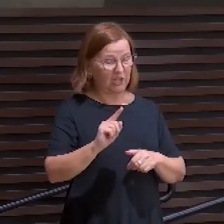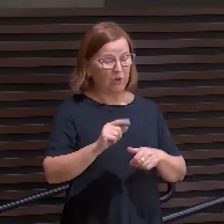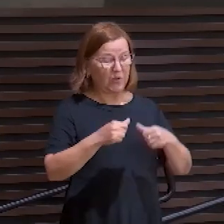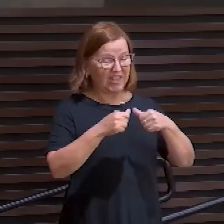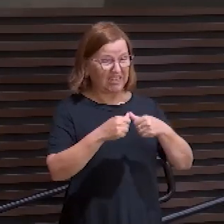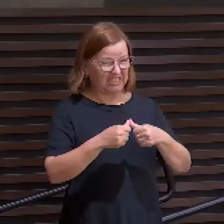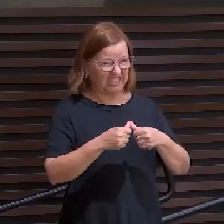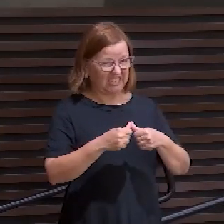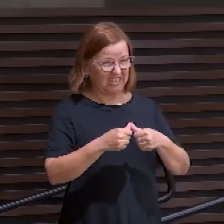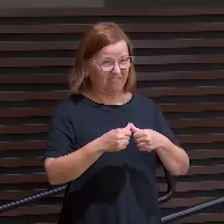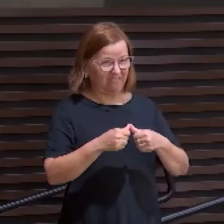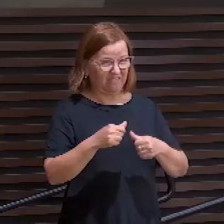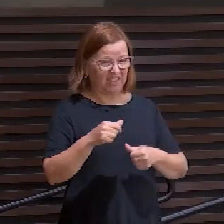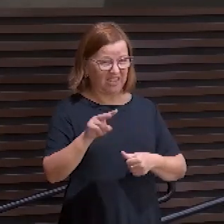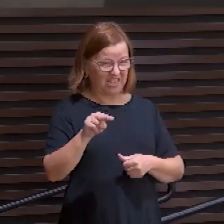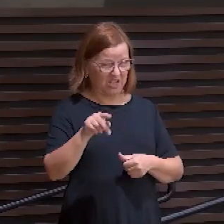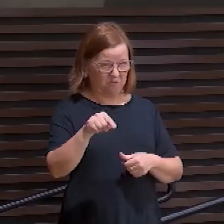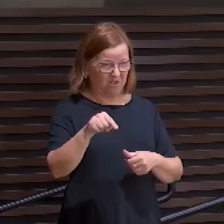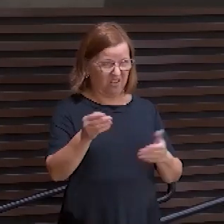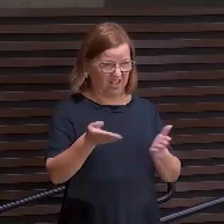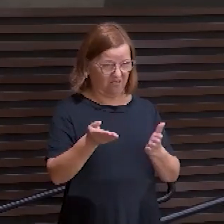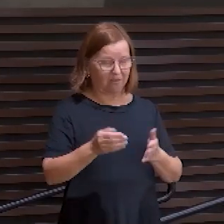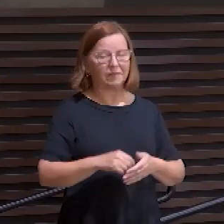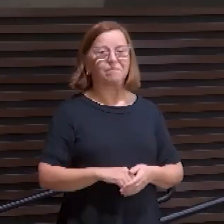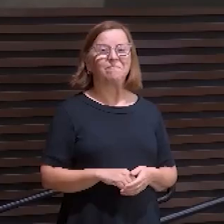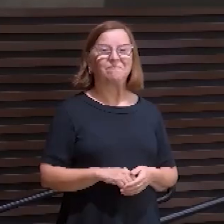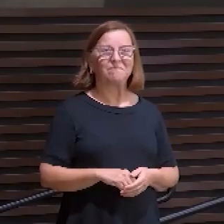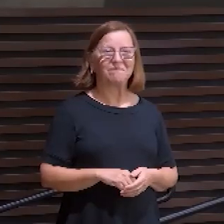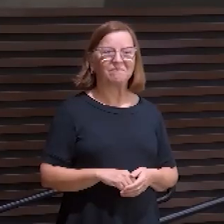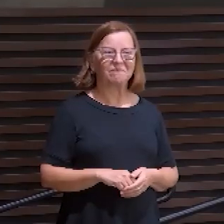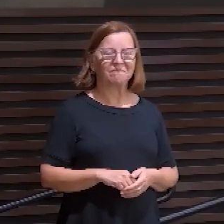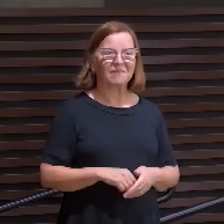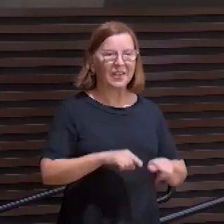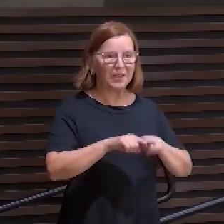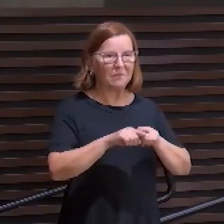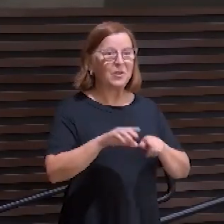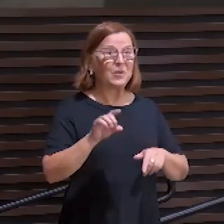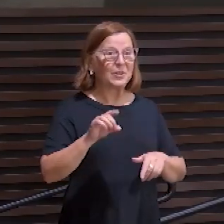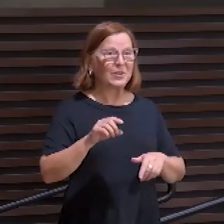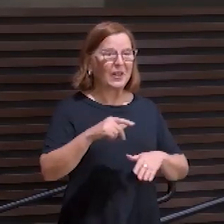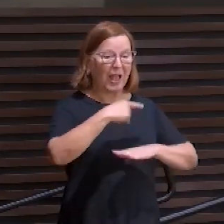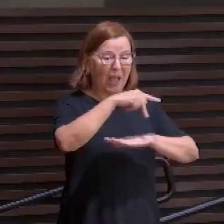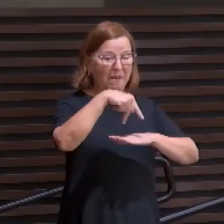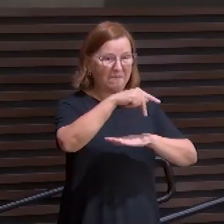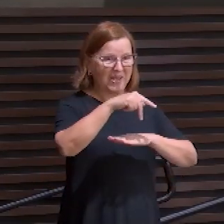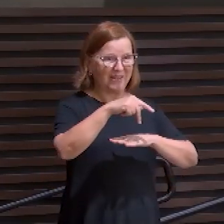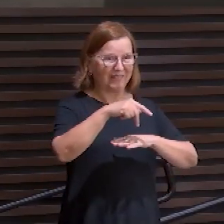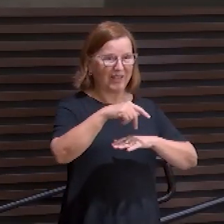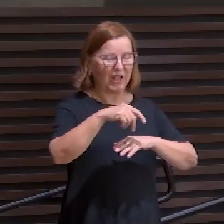Irmãos, só a Páscoa pode nos tirar do pódio,